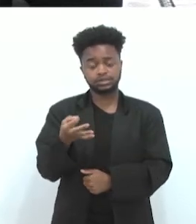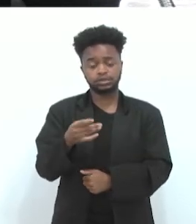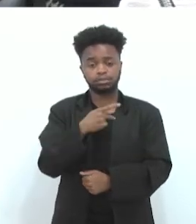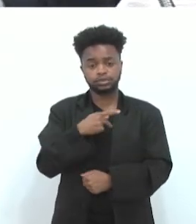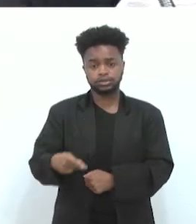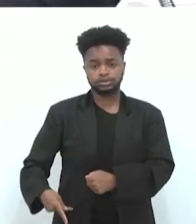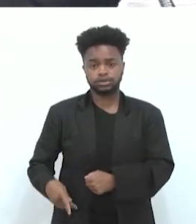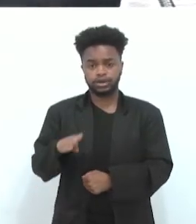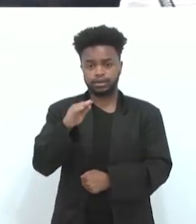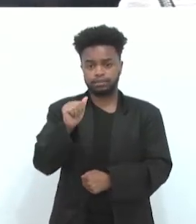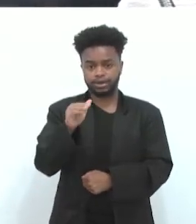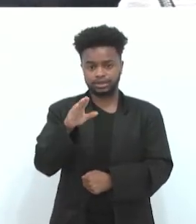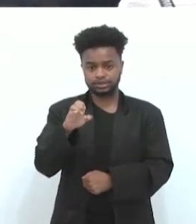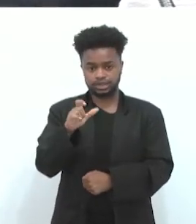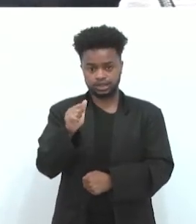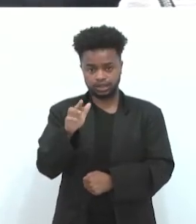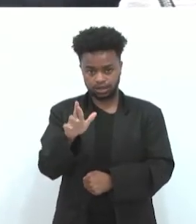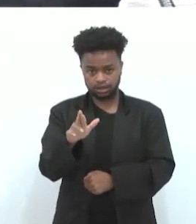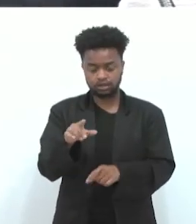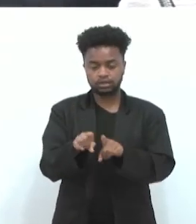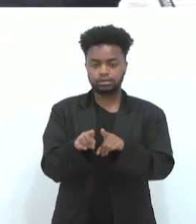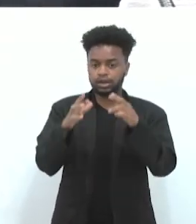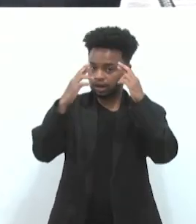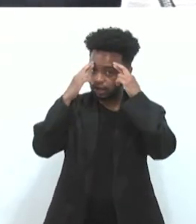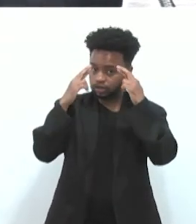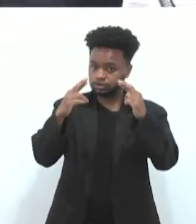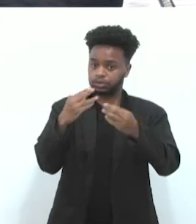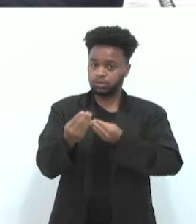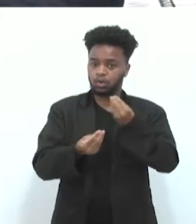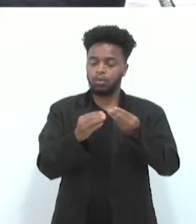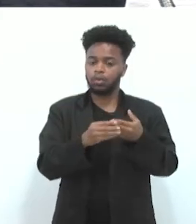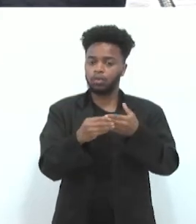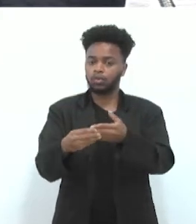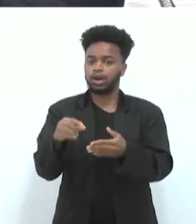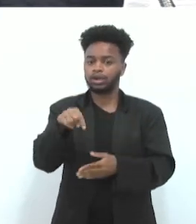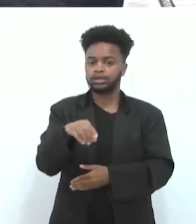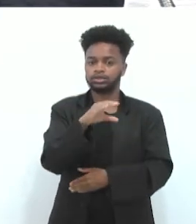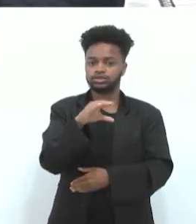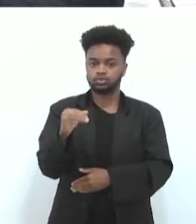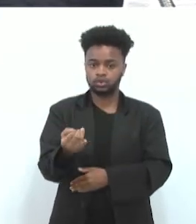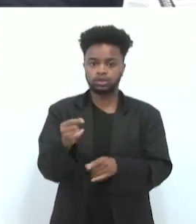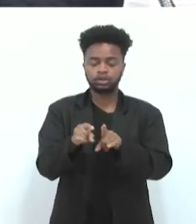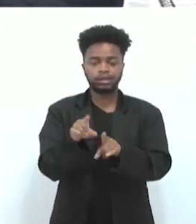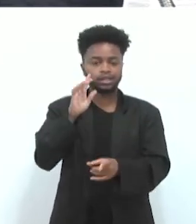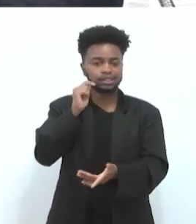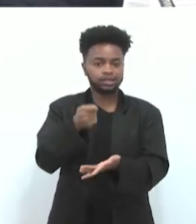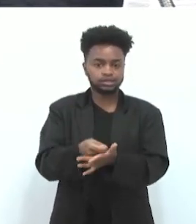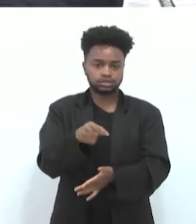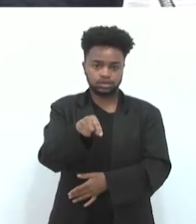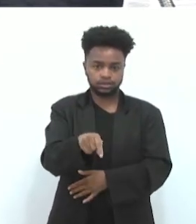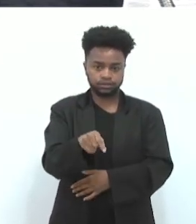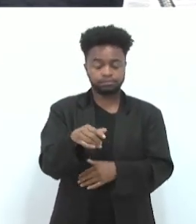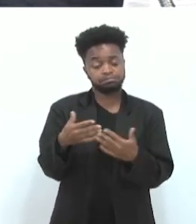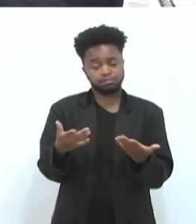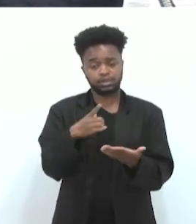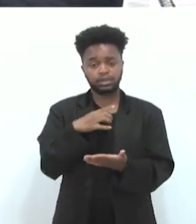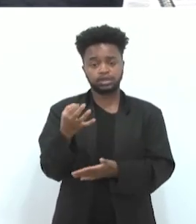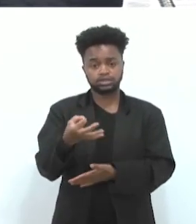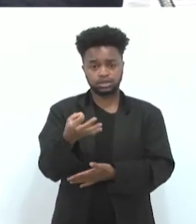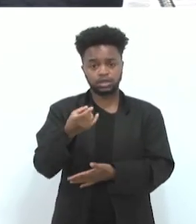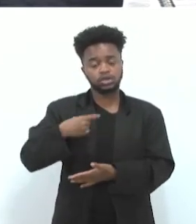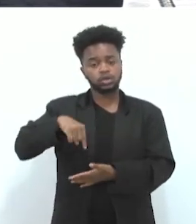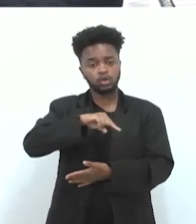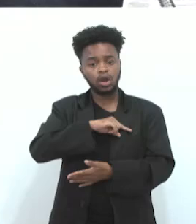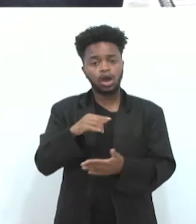Rodrigo Bacelar tem respeitado muito a condução que a gente tem feito aqui na CCJ, as decisões que a gente tem dado, e certamente a gente está